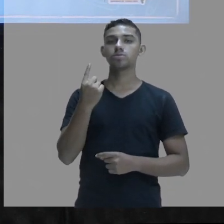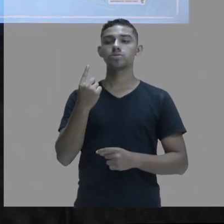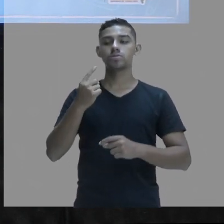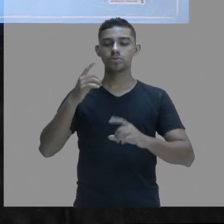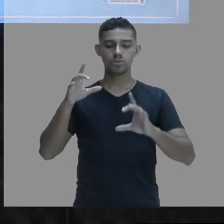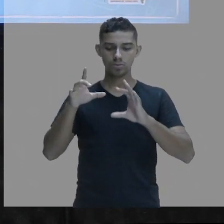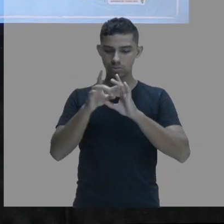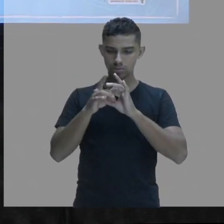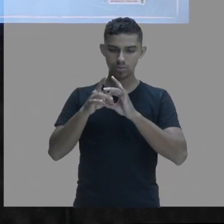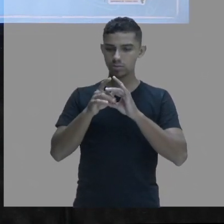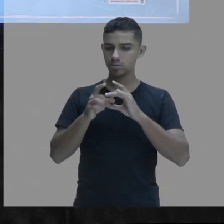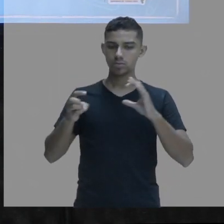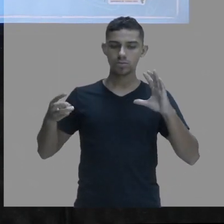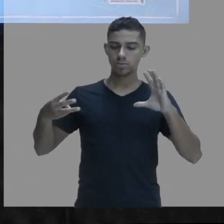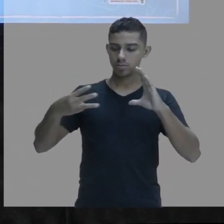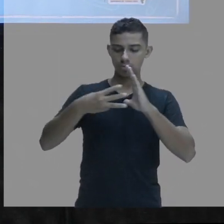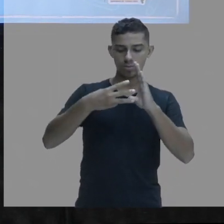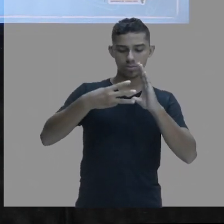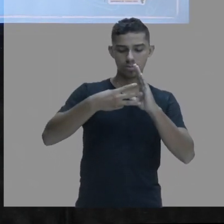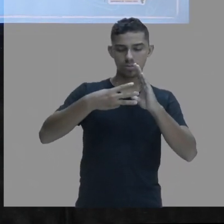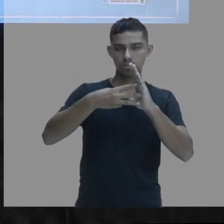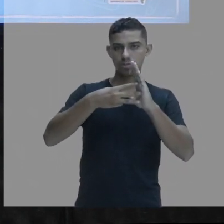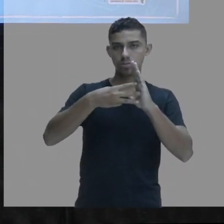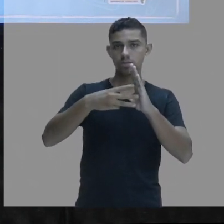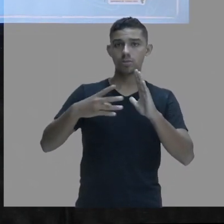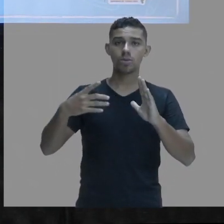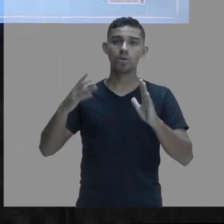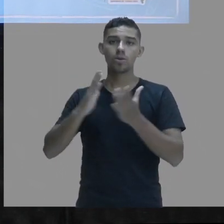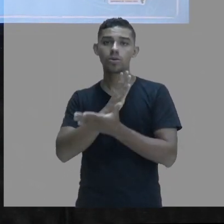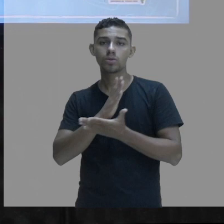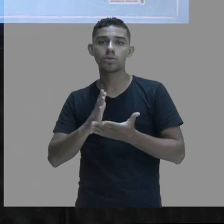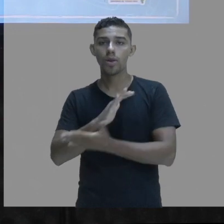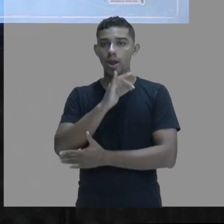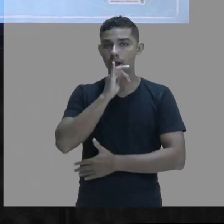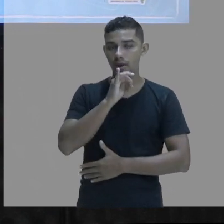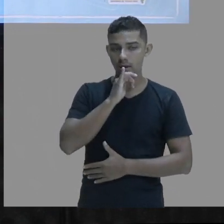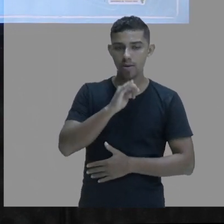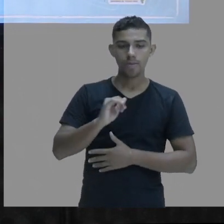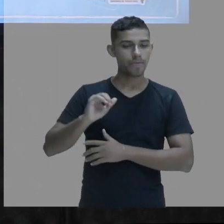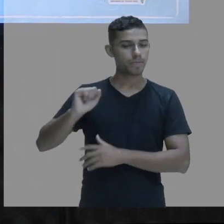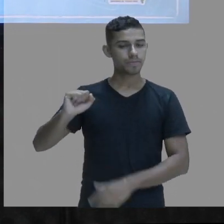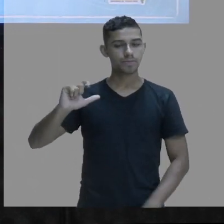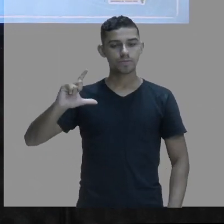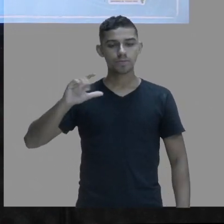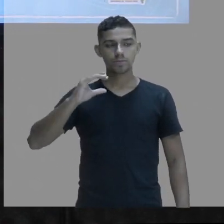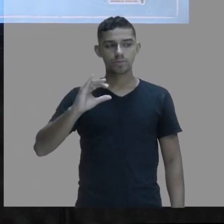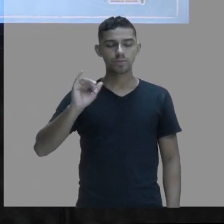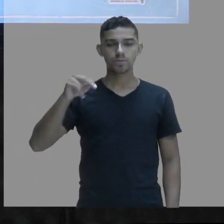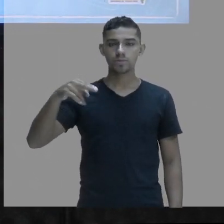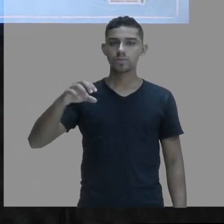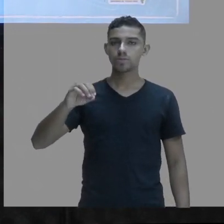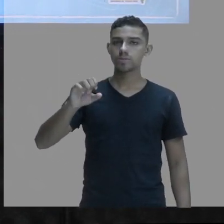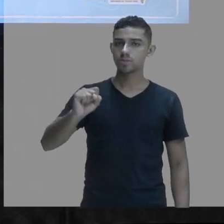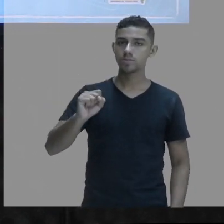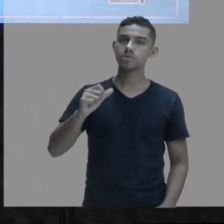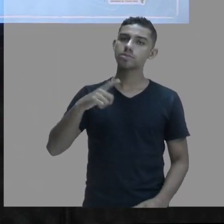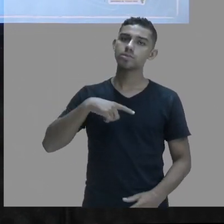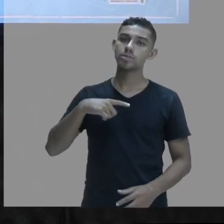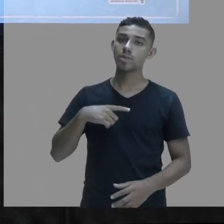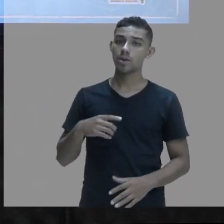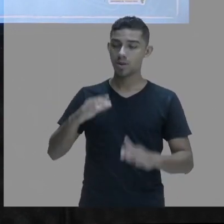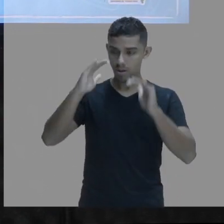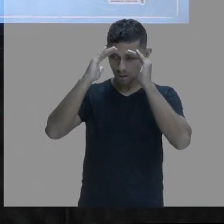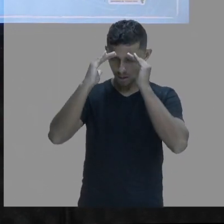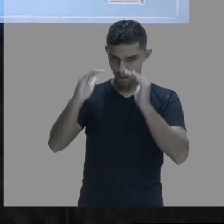tripla. Alguns exemplos de alcinos. E os alcinos, eles vão obedecer